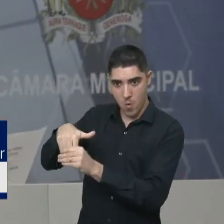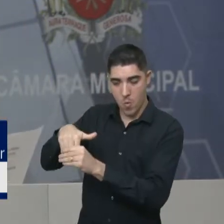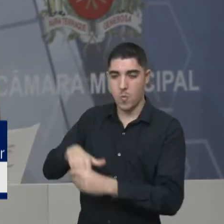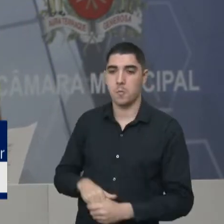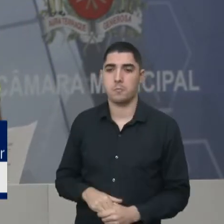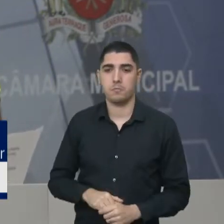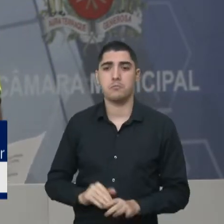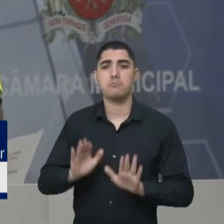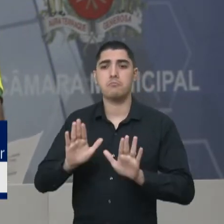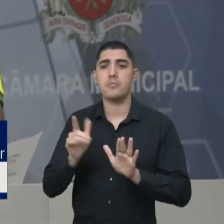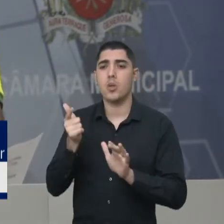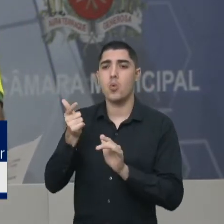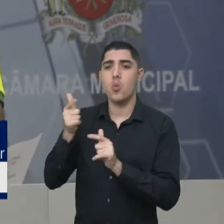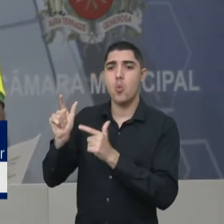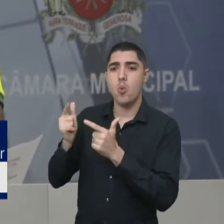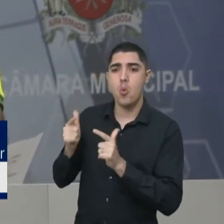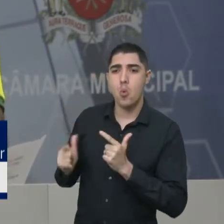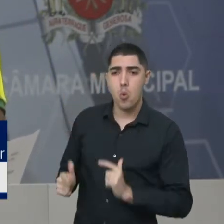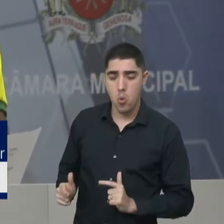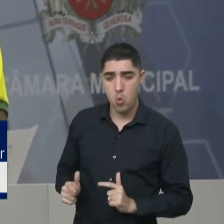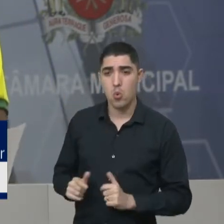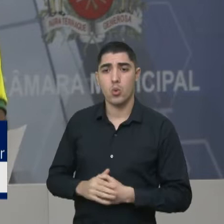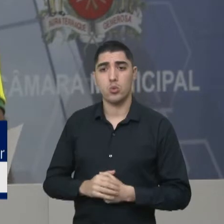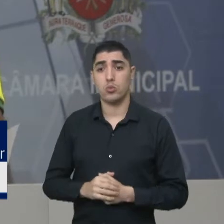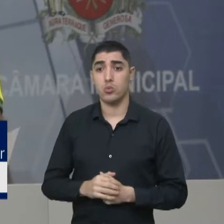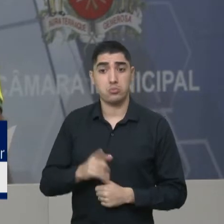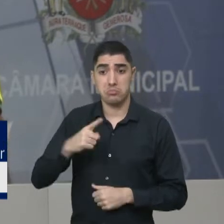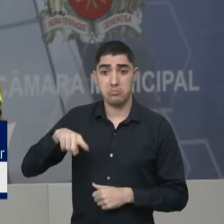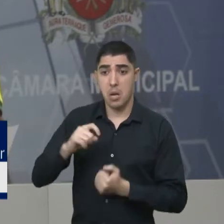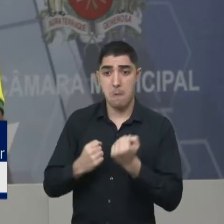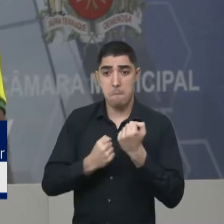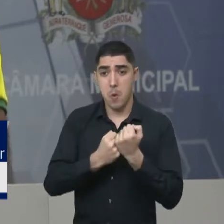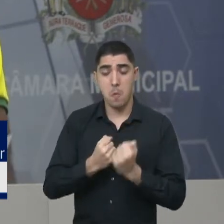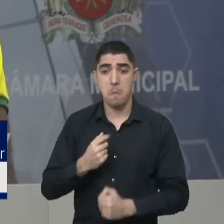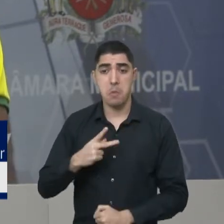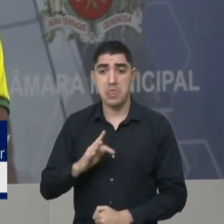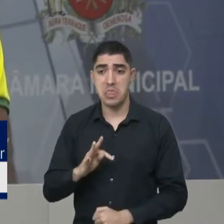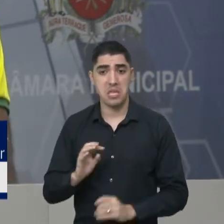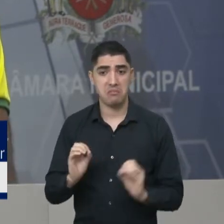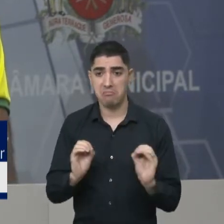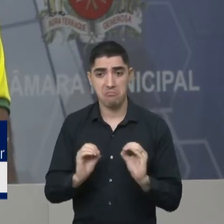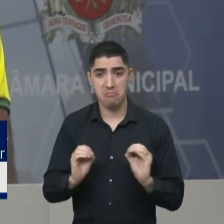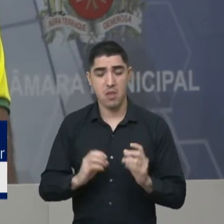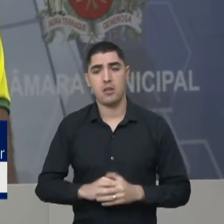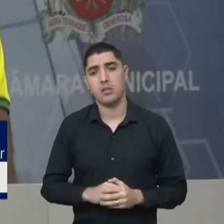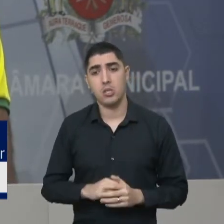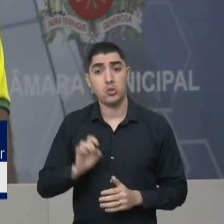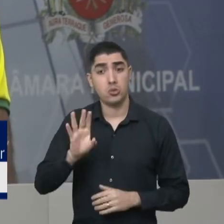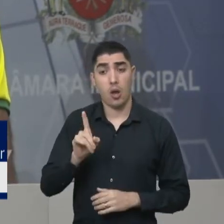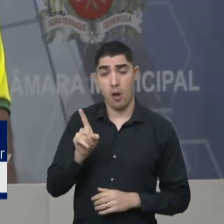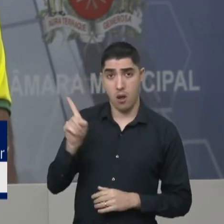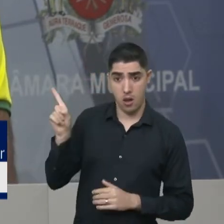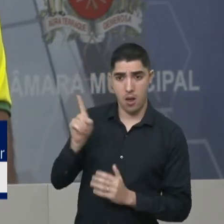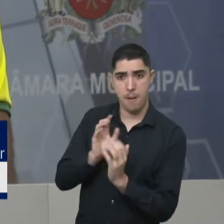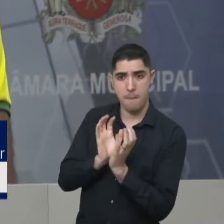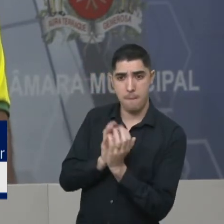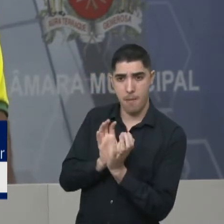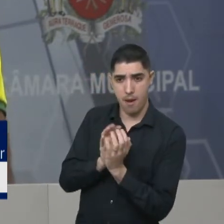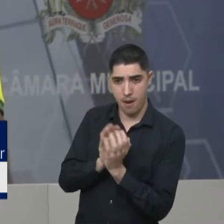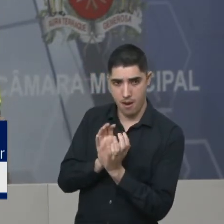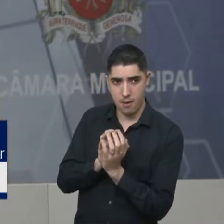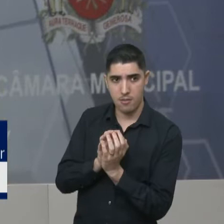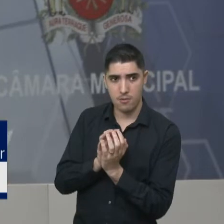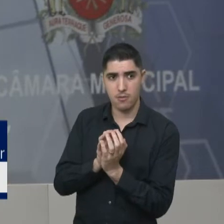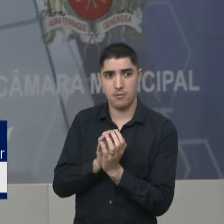Os outros não estiveram com o PT, com exceção do Maranhão, o Carlos Brandão,